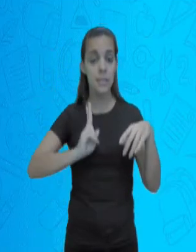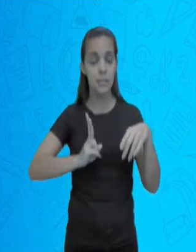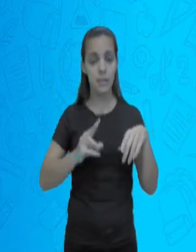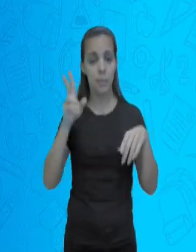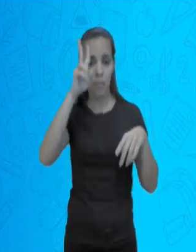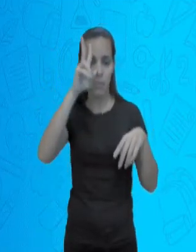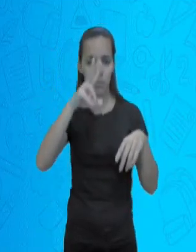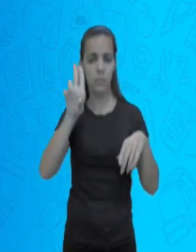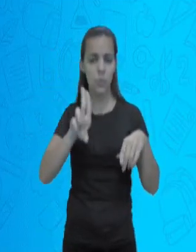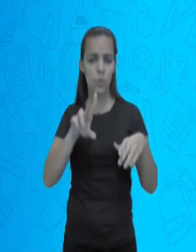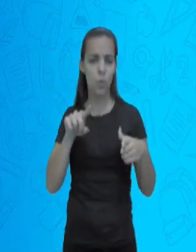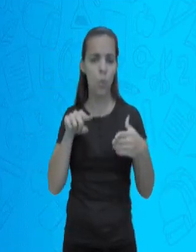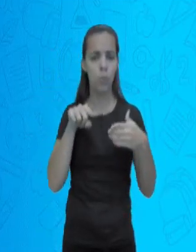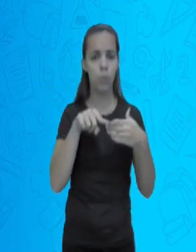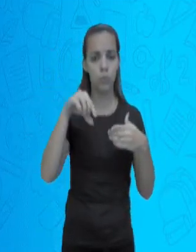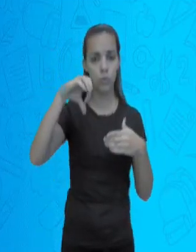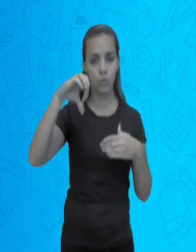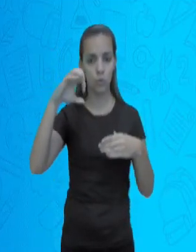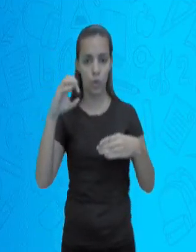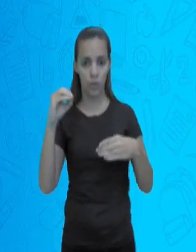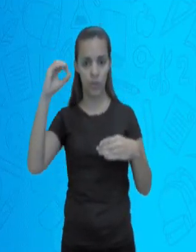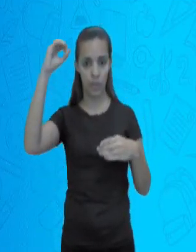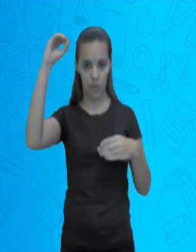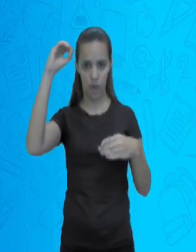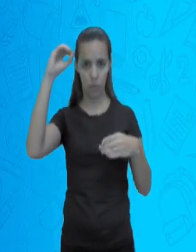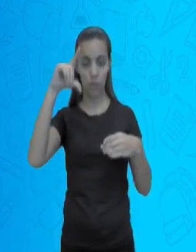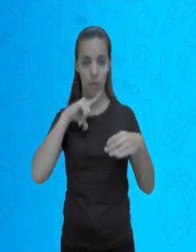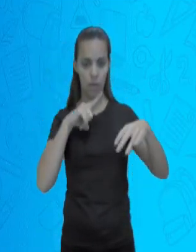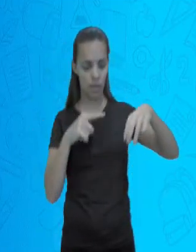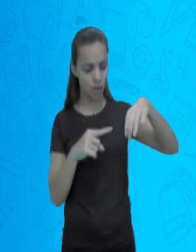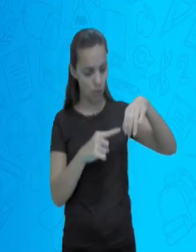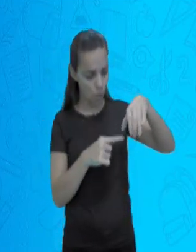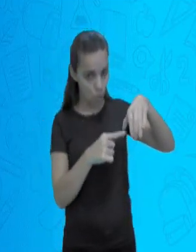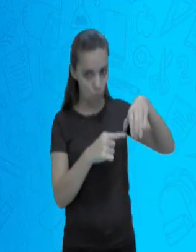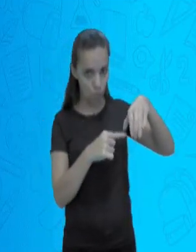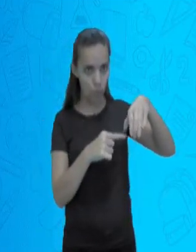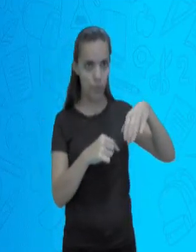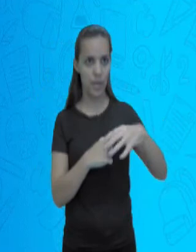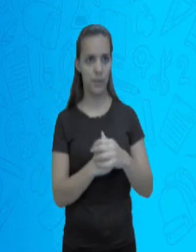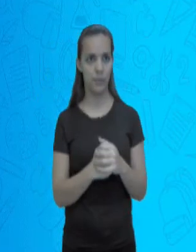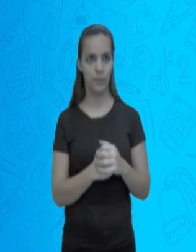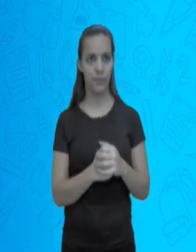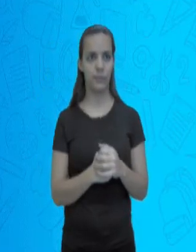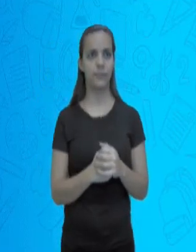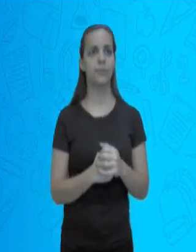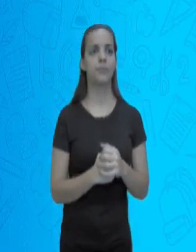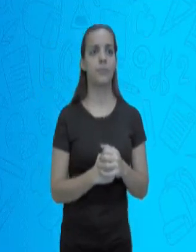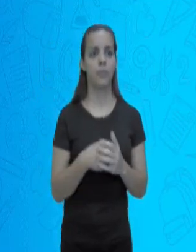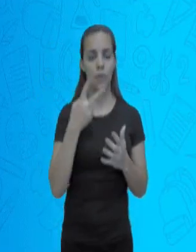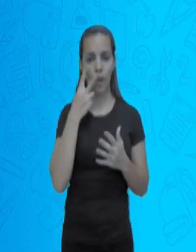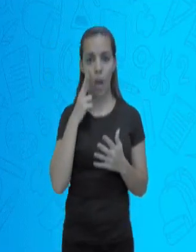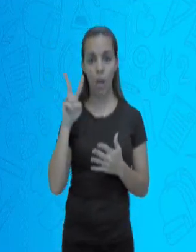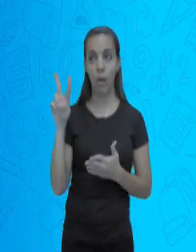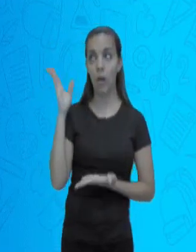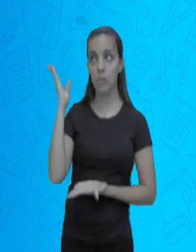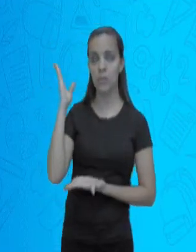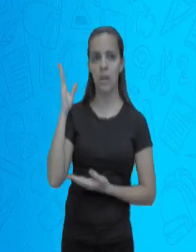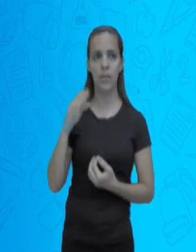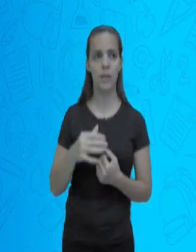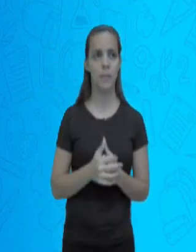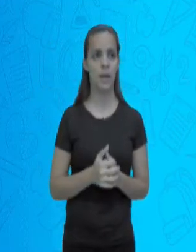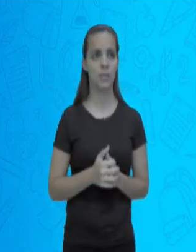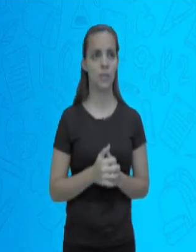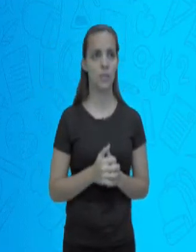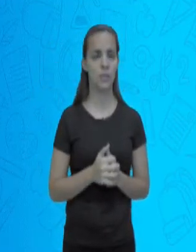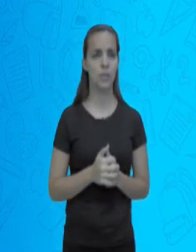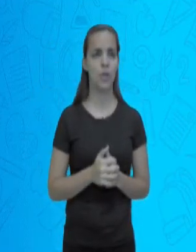tracinho no ponto origem do segmento, onde eu vou medir os graus. Vou posicionar aqui, ó, aí é